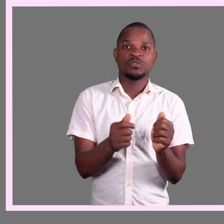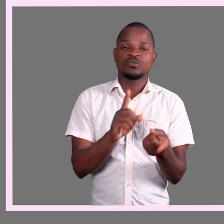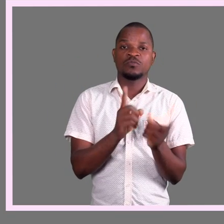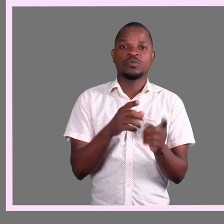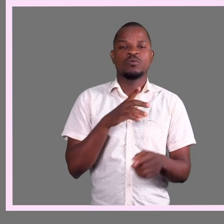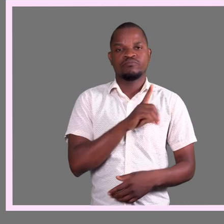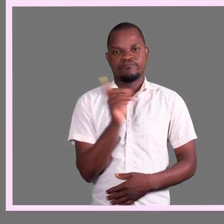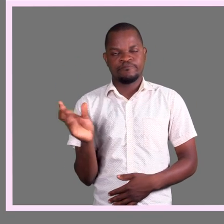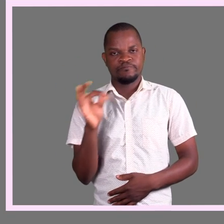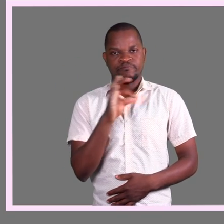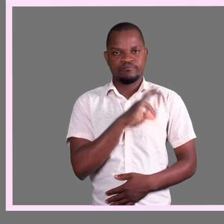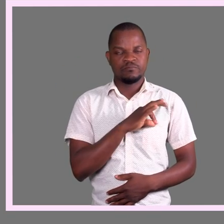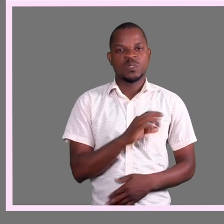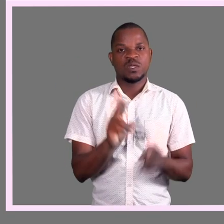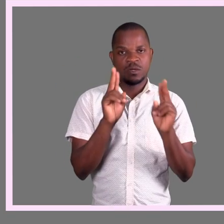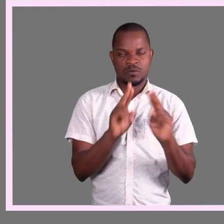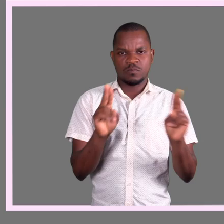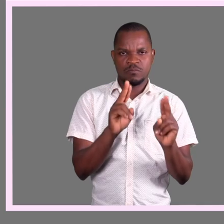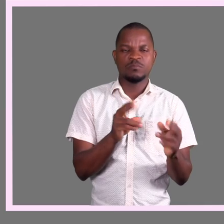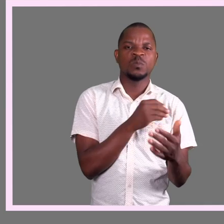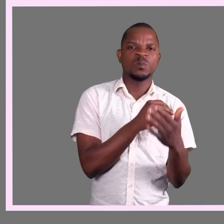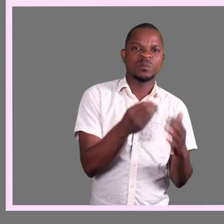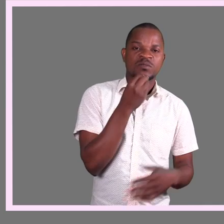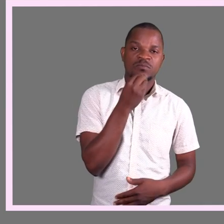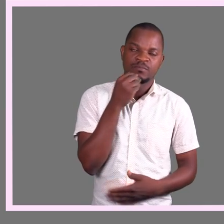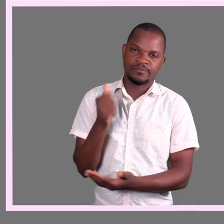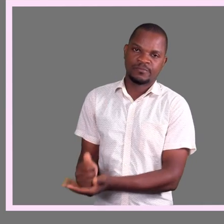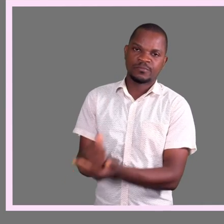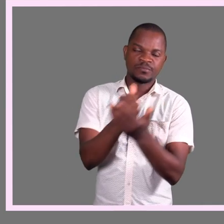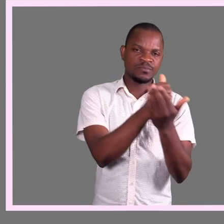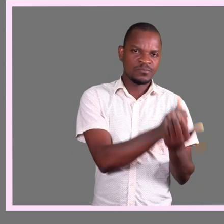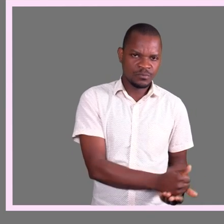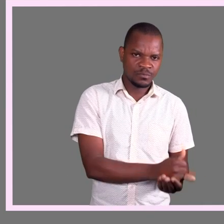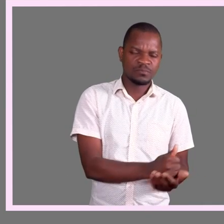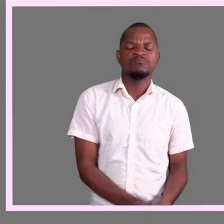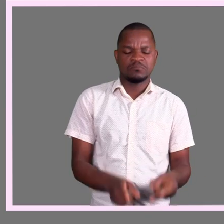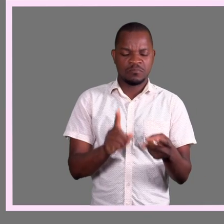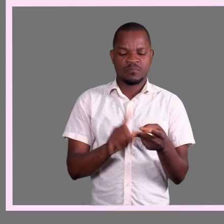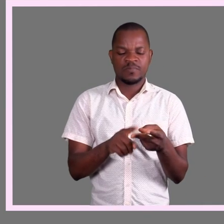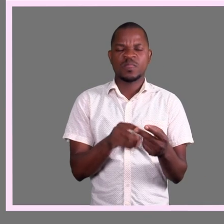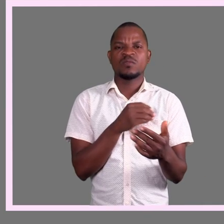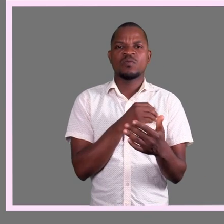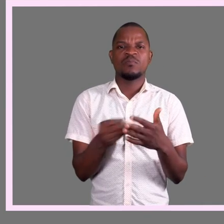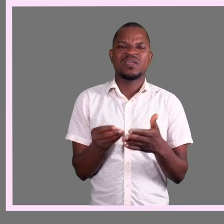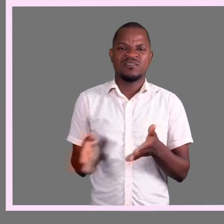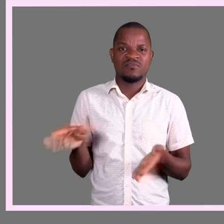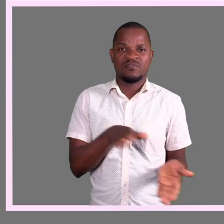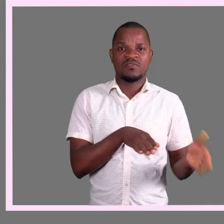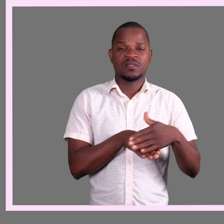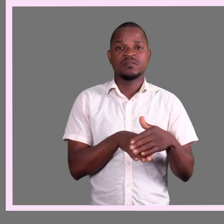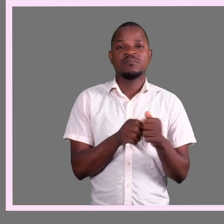compro comida, que é para ele comer, e comprar as fraldas. Ele, por mês, gasta 50 fraldas, num mês.